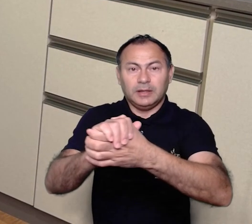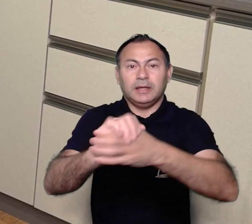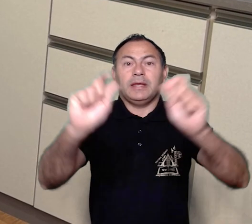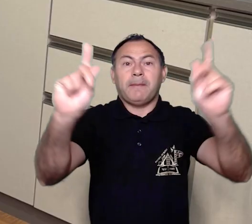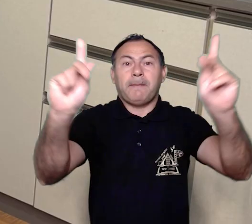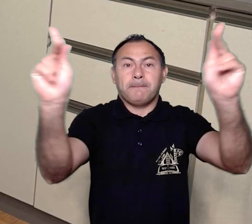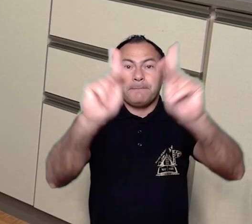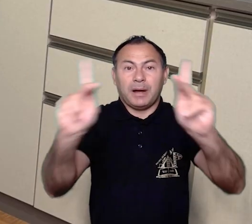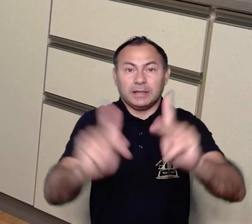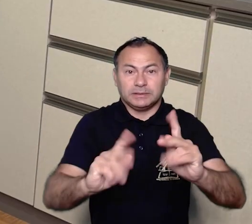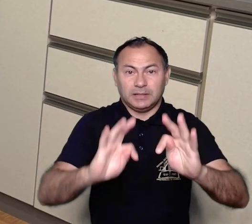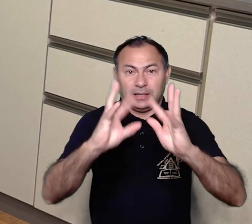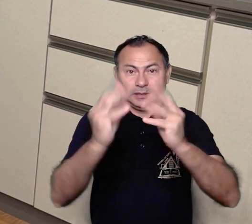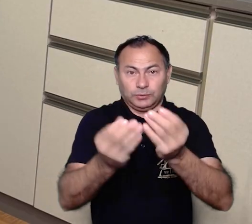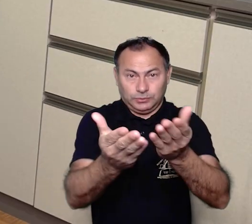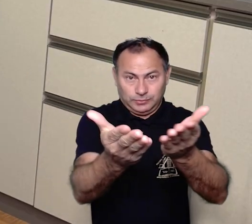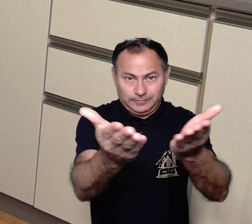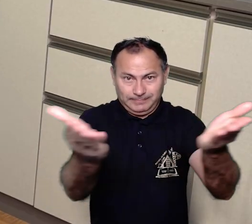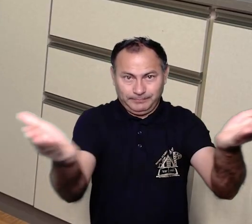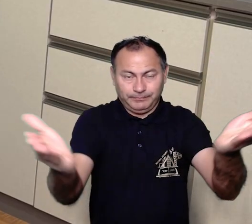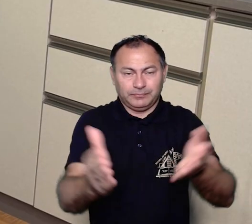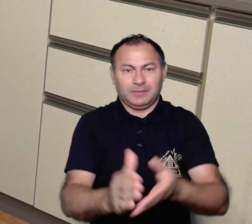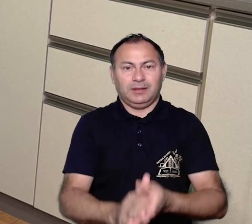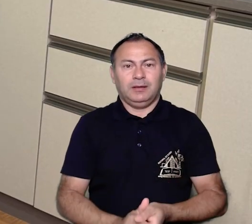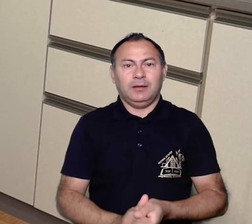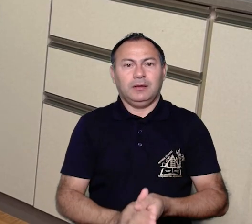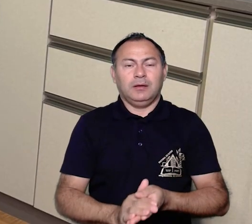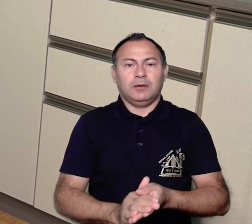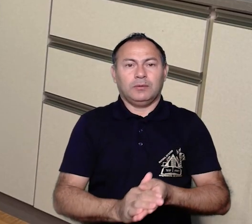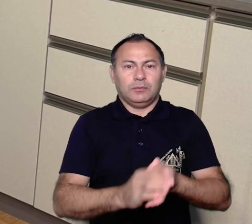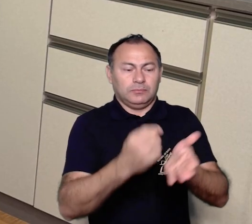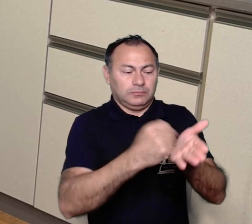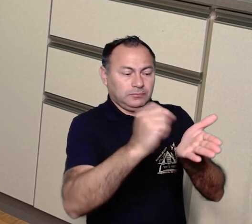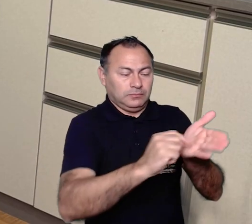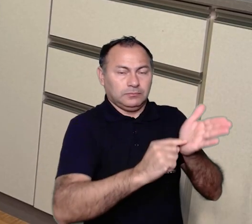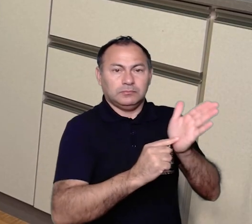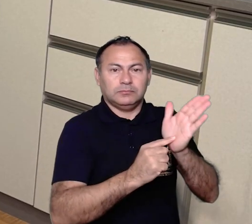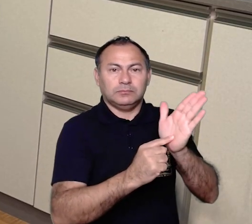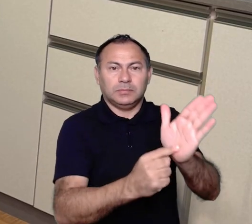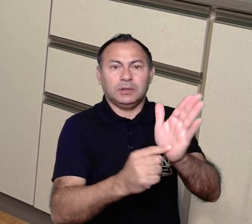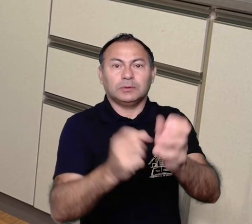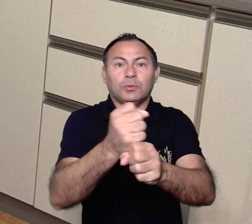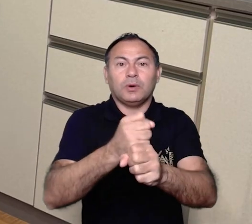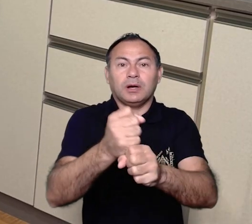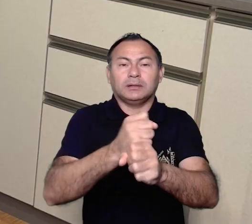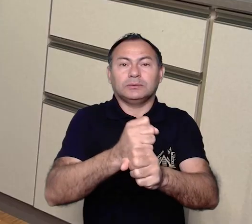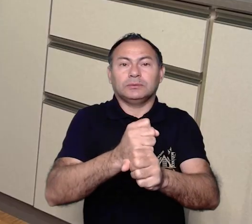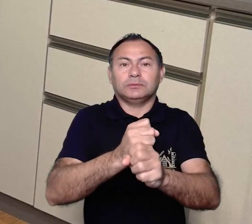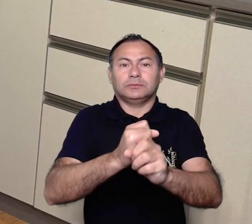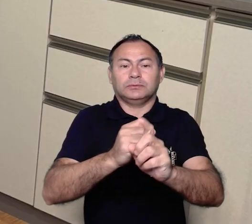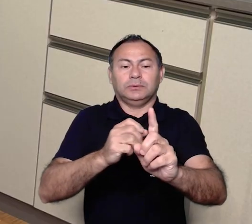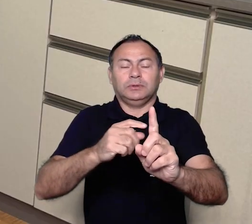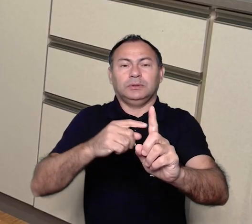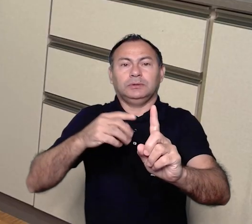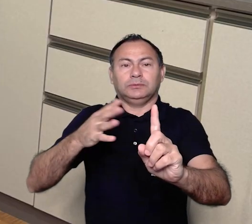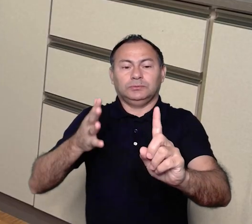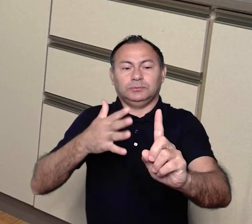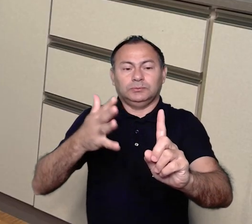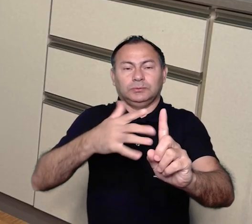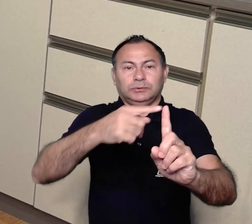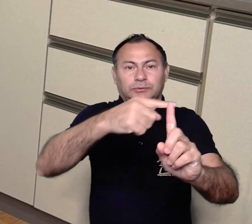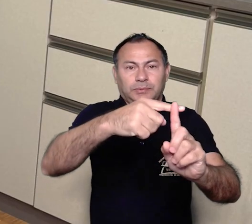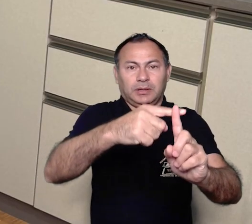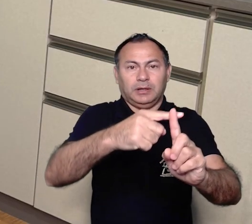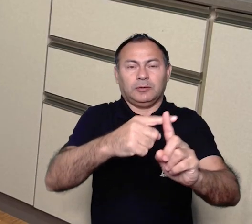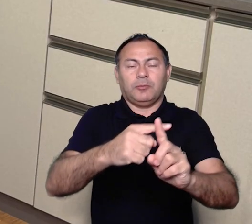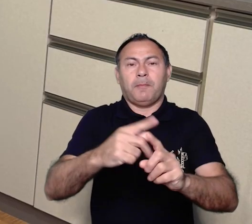Saudação, paz a todos. Com a publicação do ano jubilar pelo Santo Padre